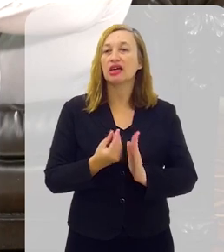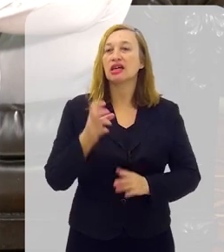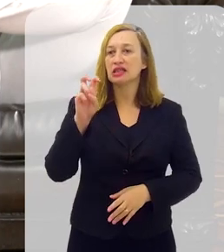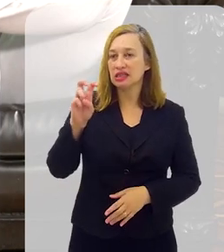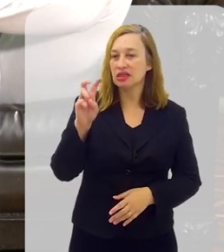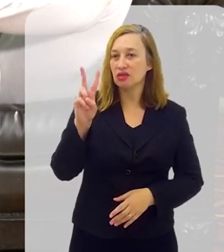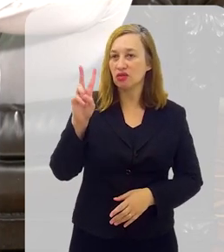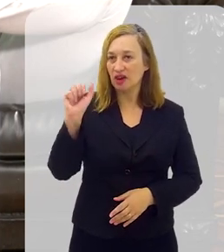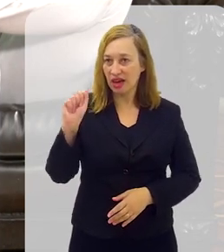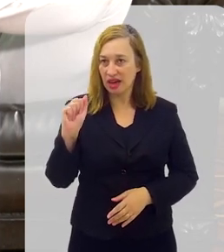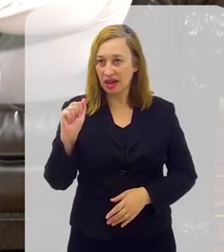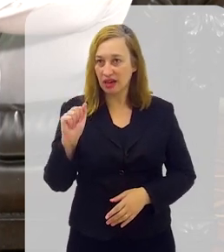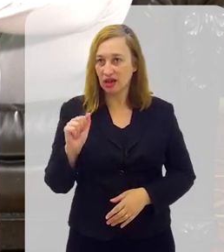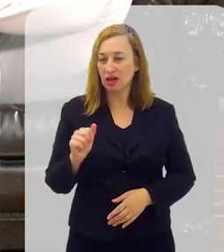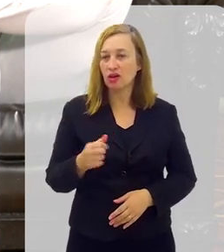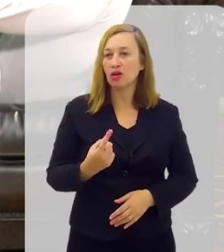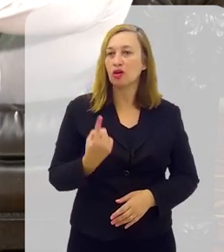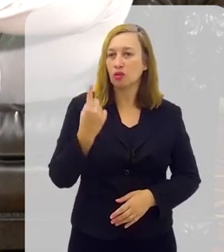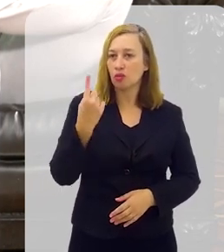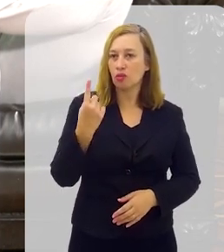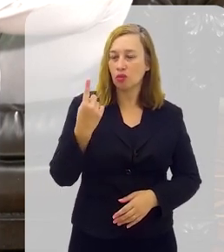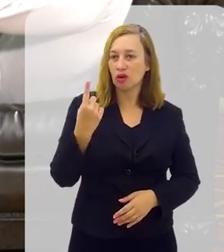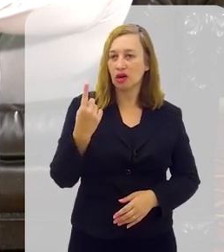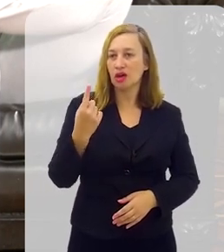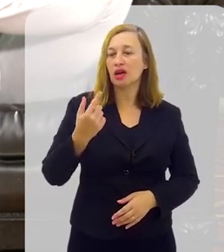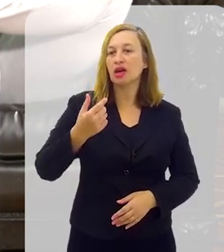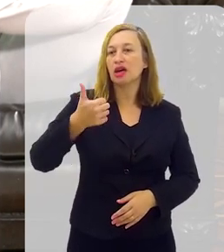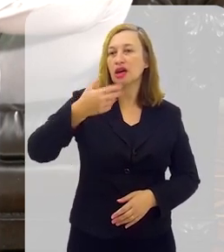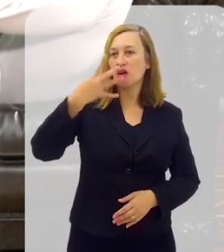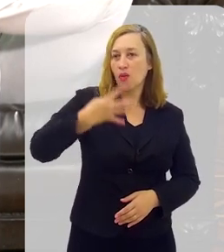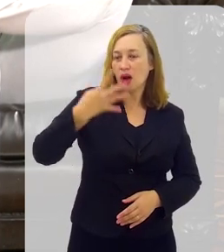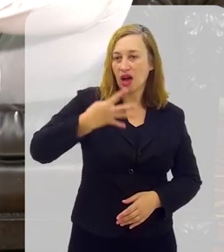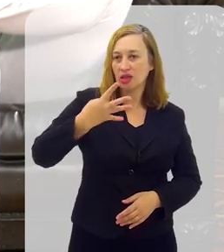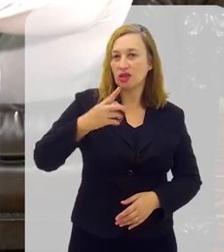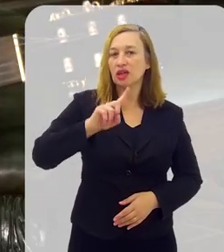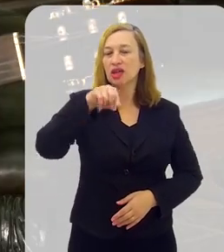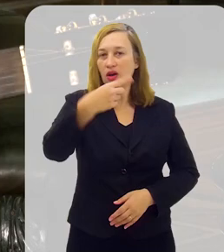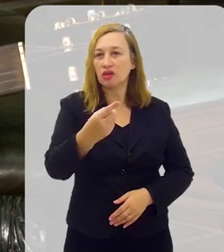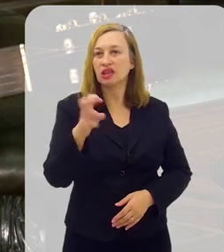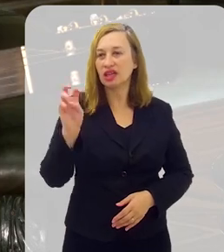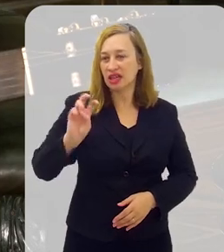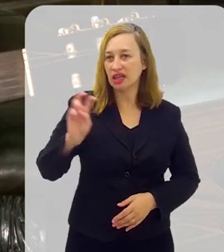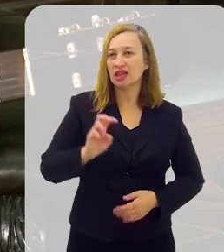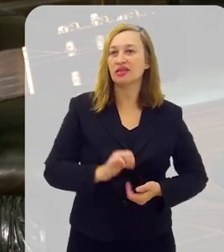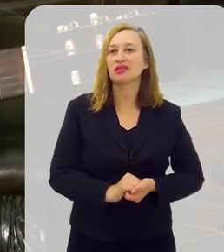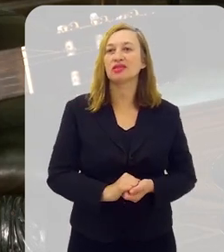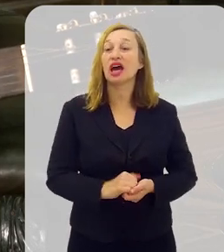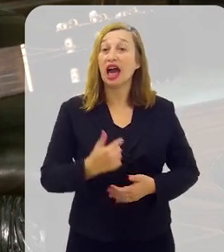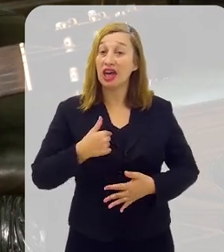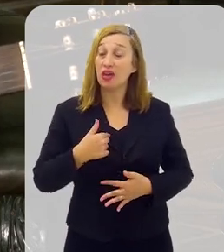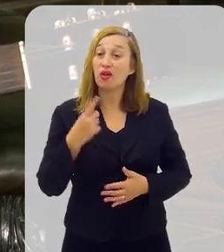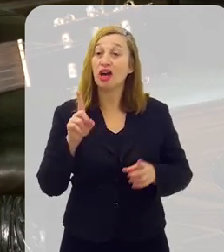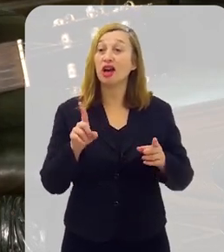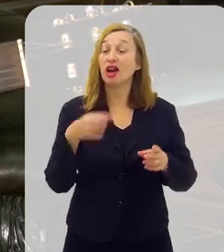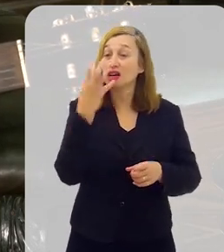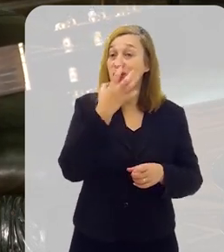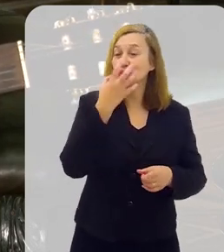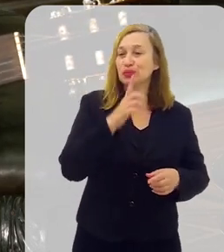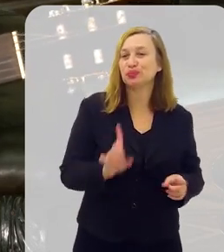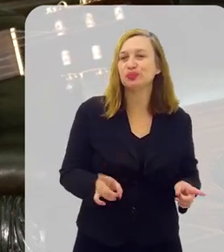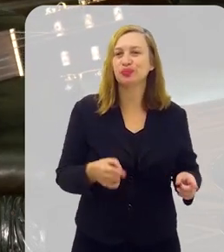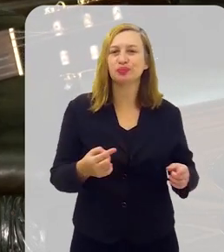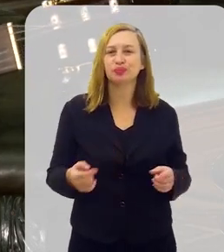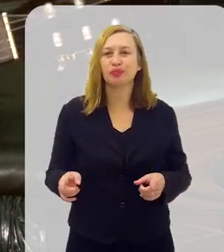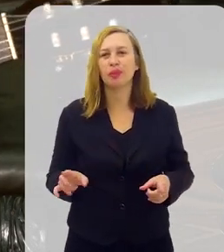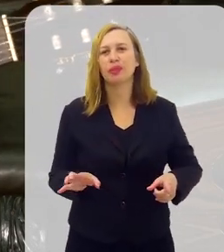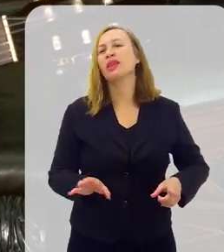de Jorge são da Marinha do Brasil. Que conquista maravilhosa, né? 5 vagas, Júlio. 5 vagas. Uma tirou em 4, outra tirou em 5.